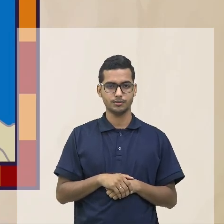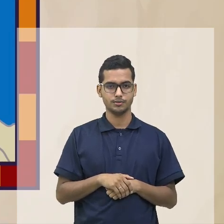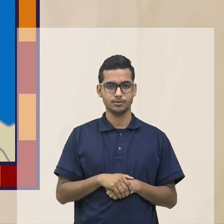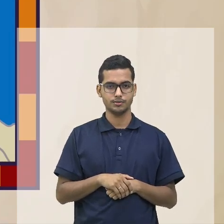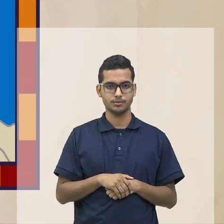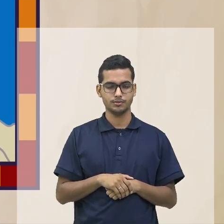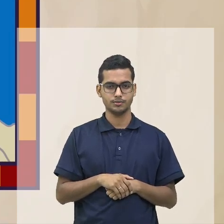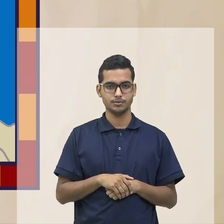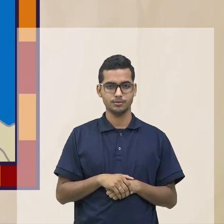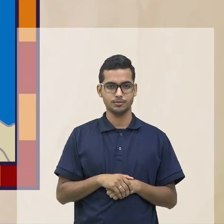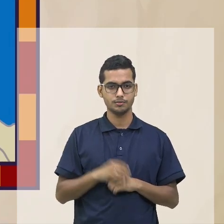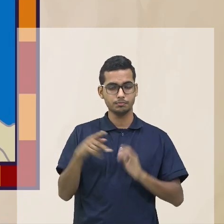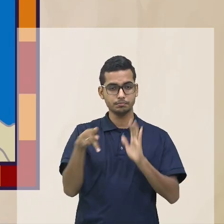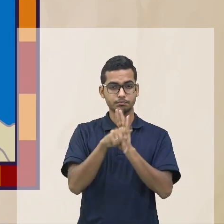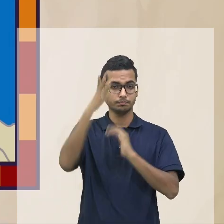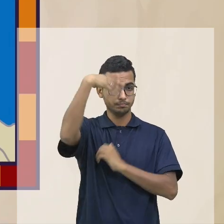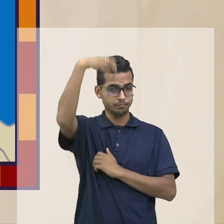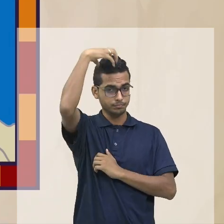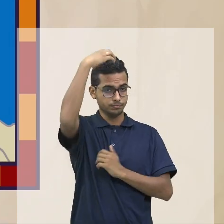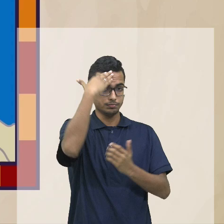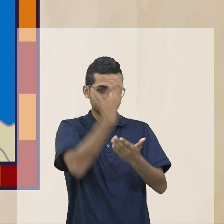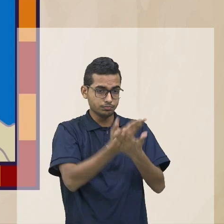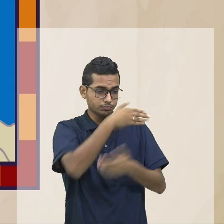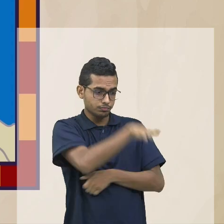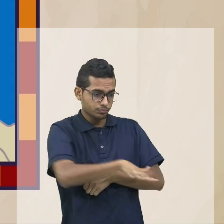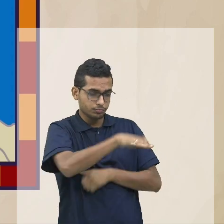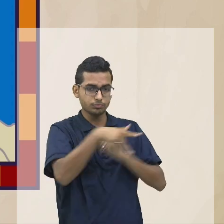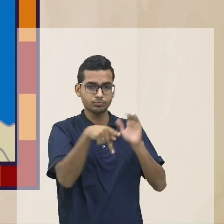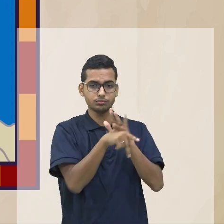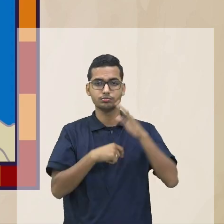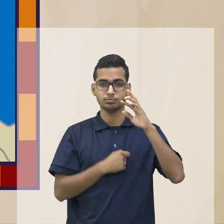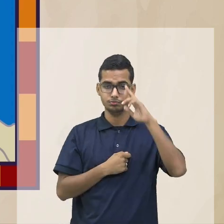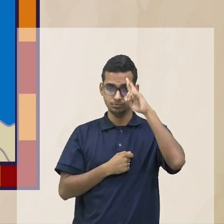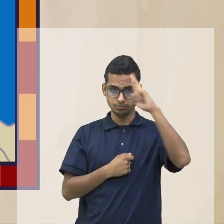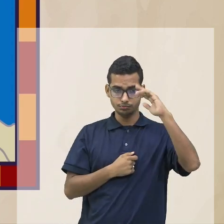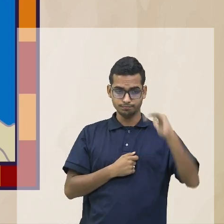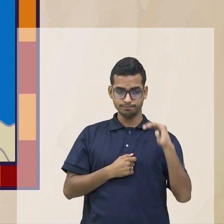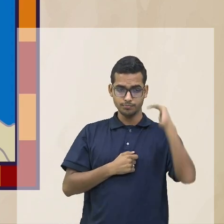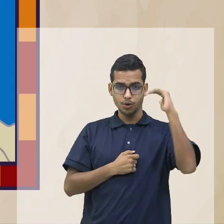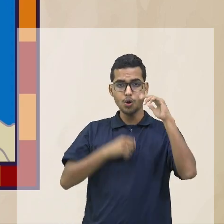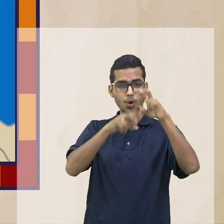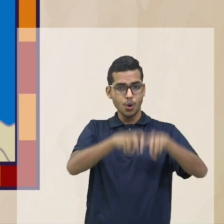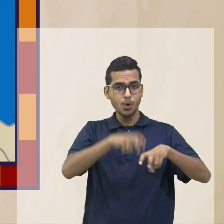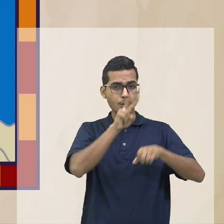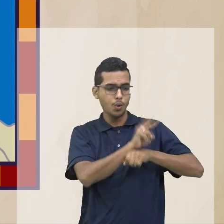O rei confia uma parte de suas terras ao cuidado do nobre, que aceita com respeito.